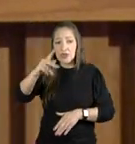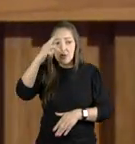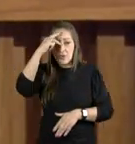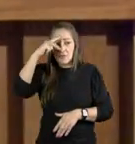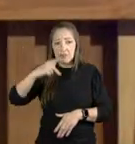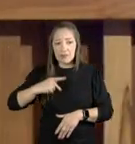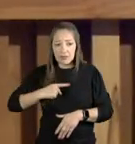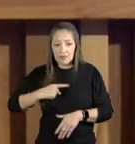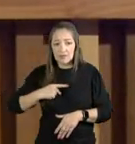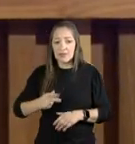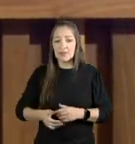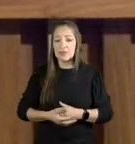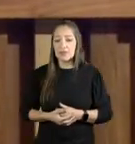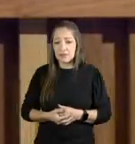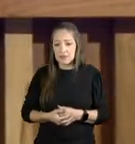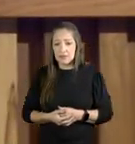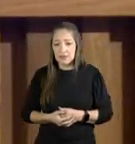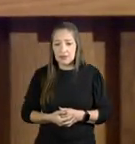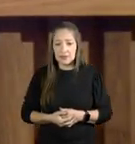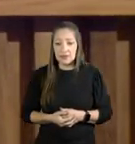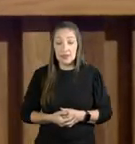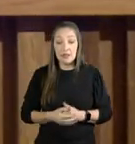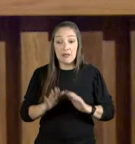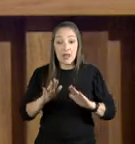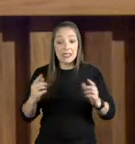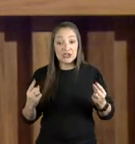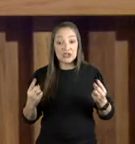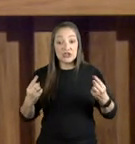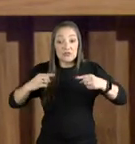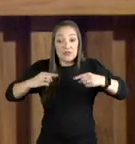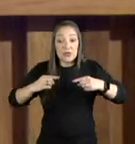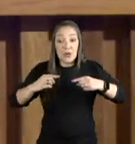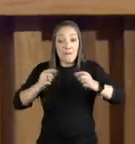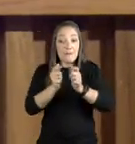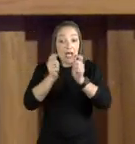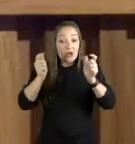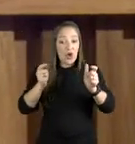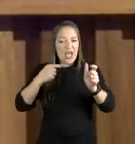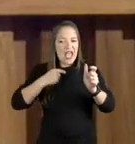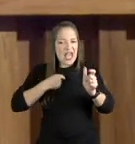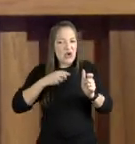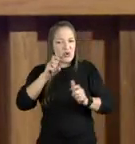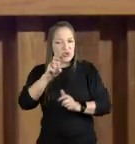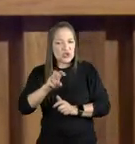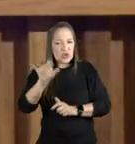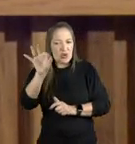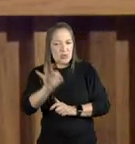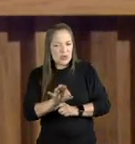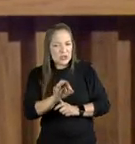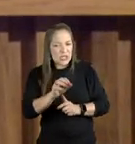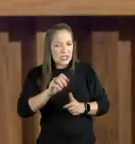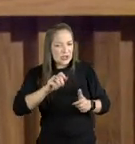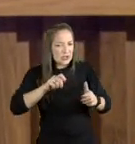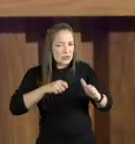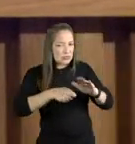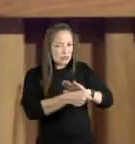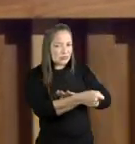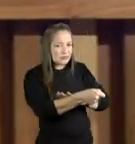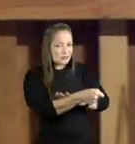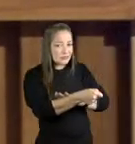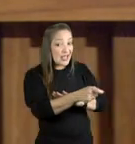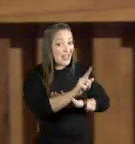mais agressivo de todos, eu não colocaria mais do que, sei lá, 5% de investimento em criptos. Por quê? Como é